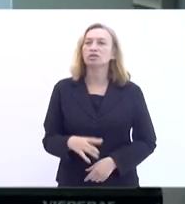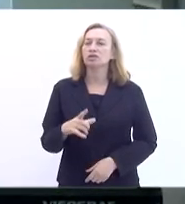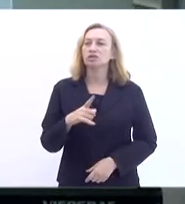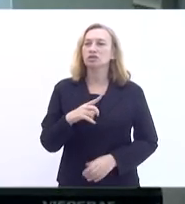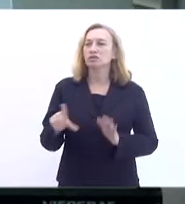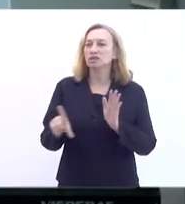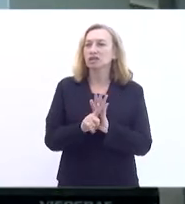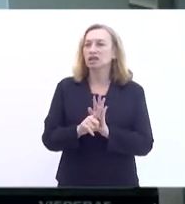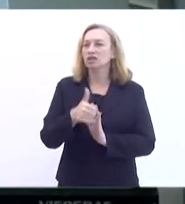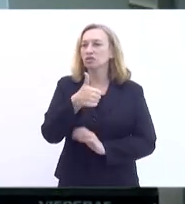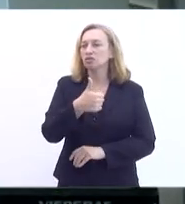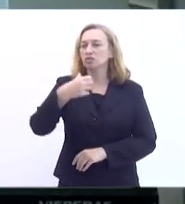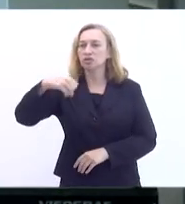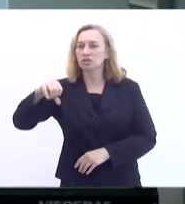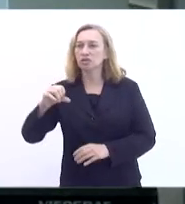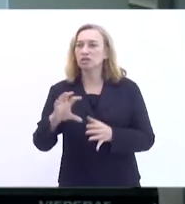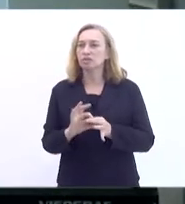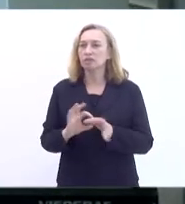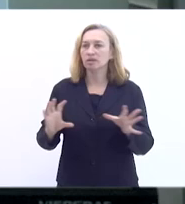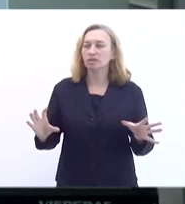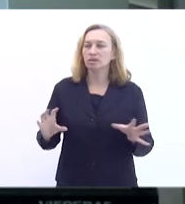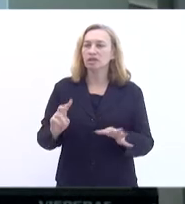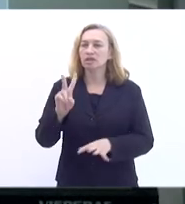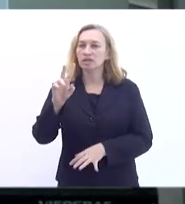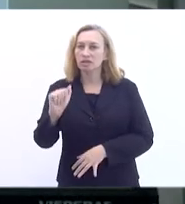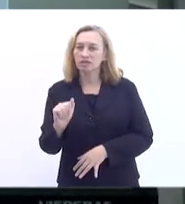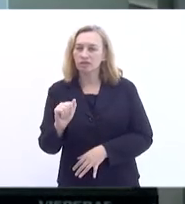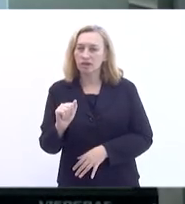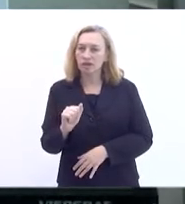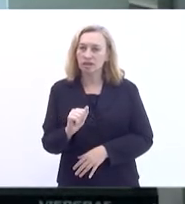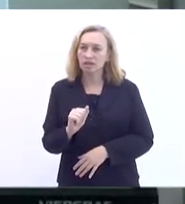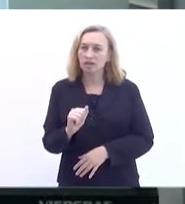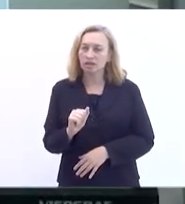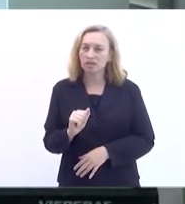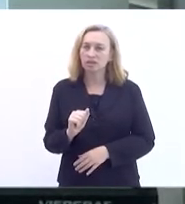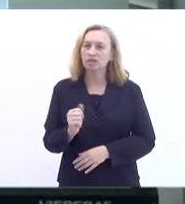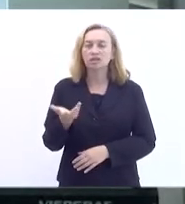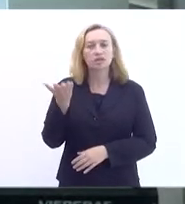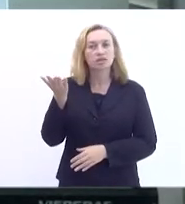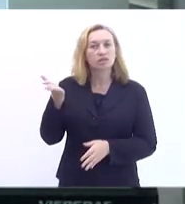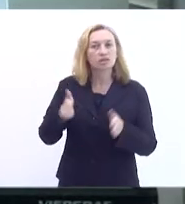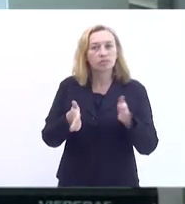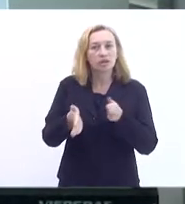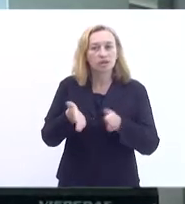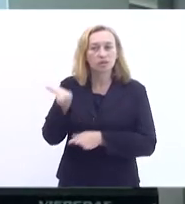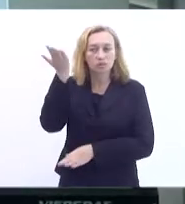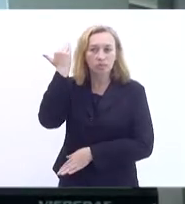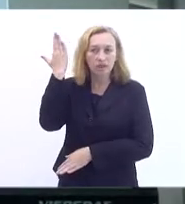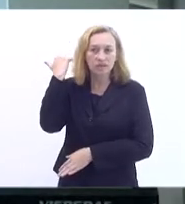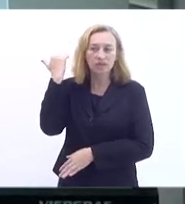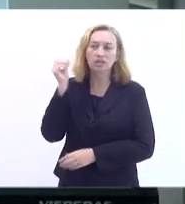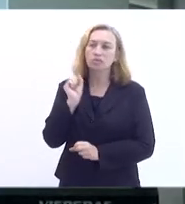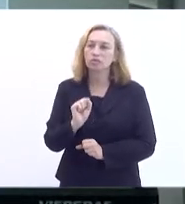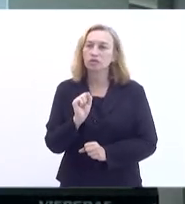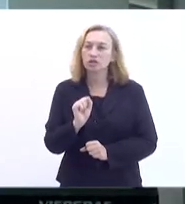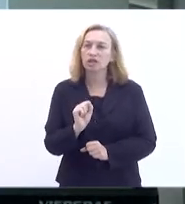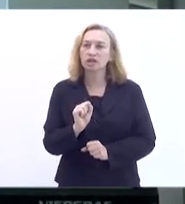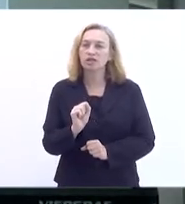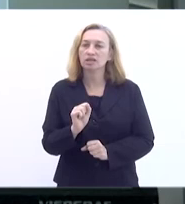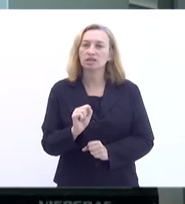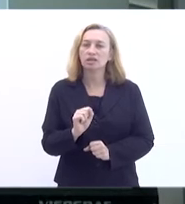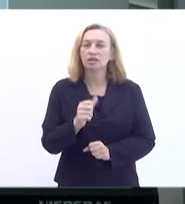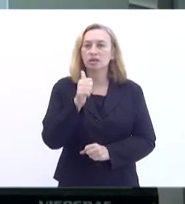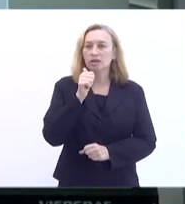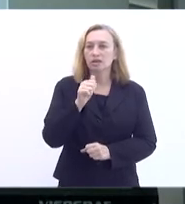de 2019 que permitiu que as vagas ociosas naquela época fossem revertidos para o